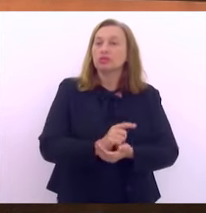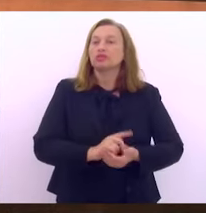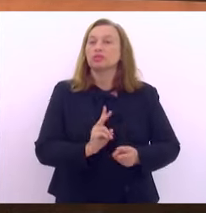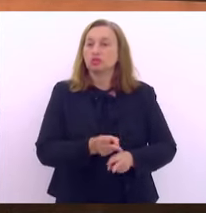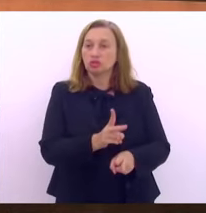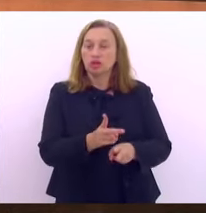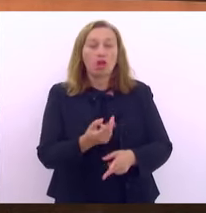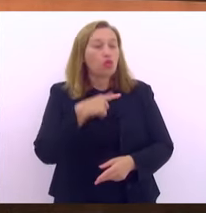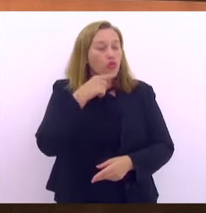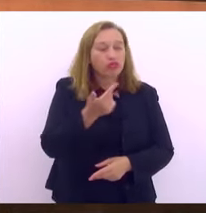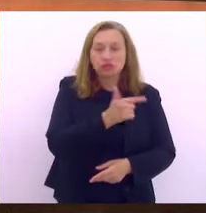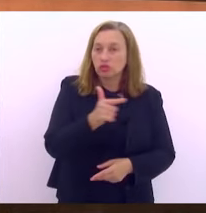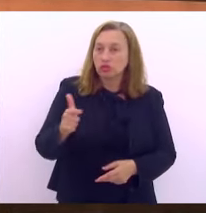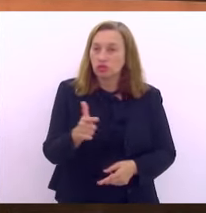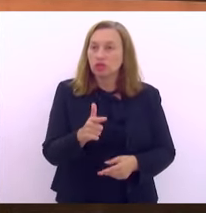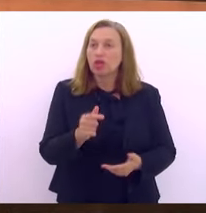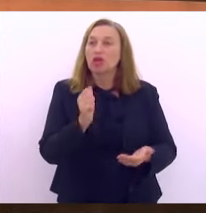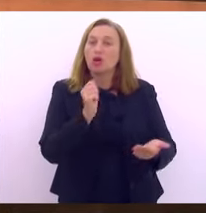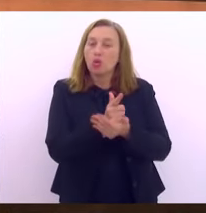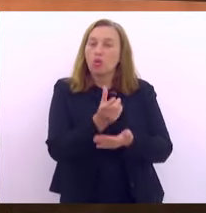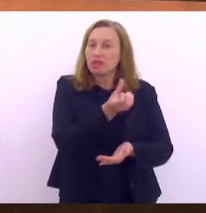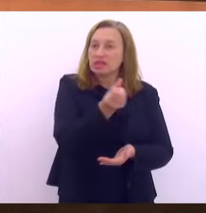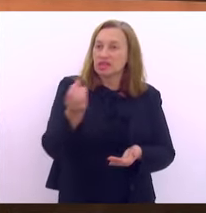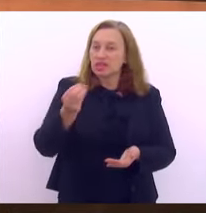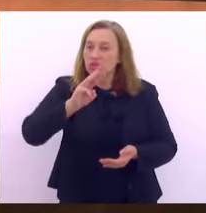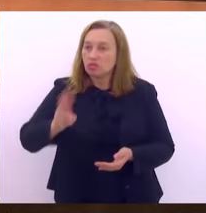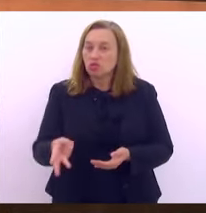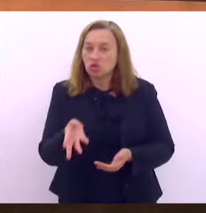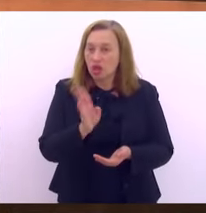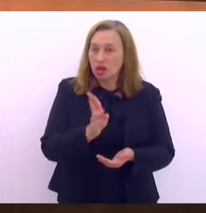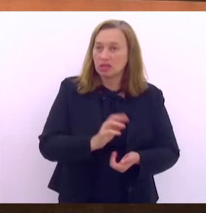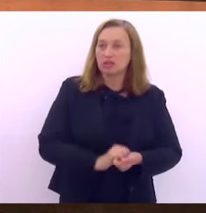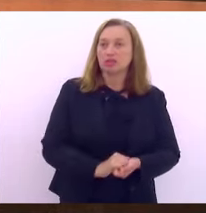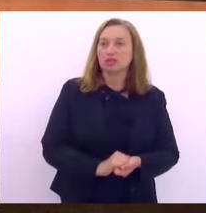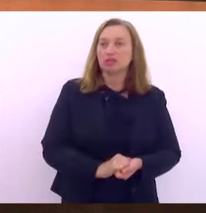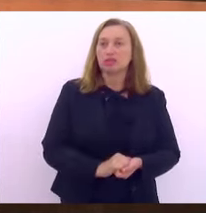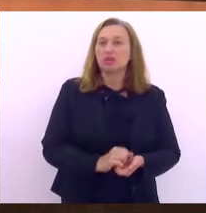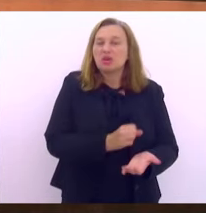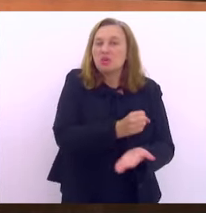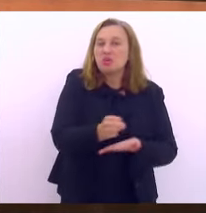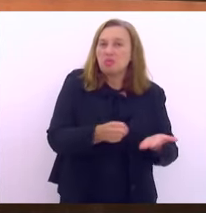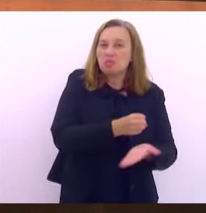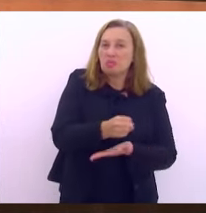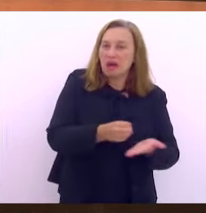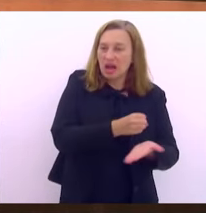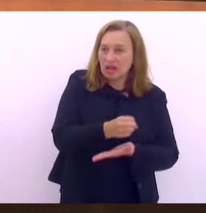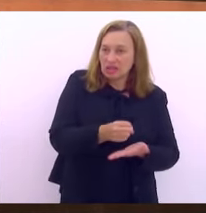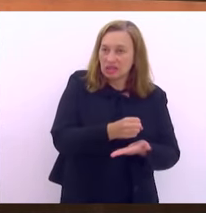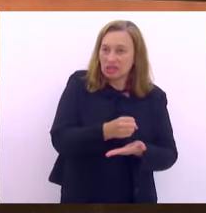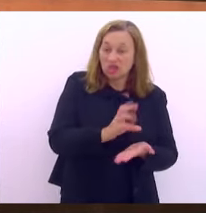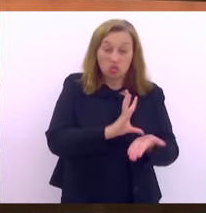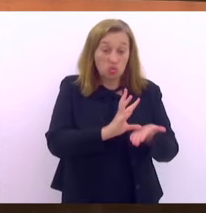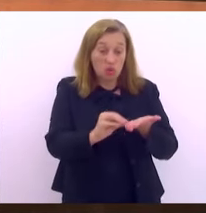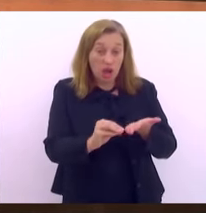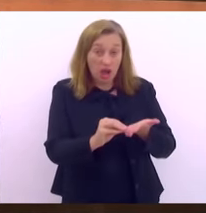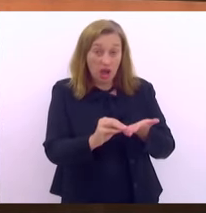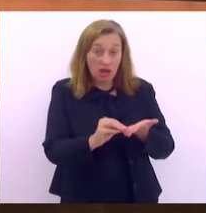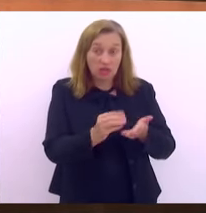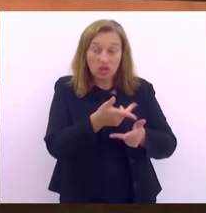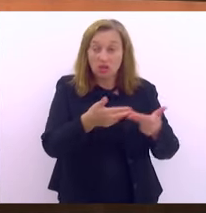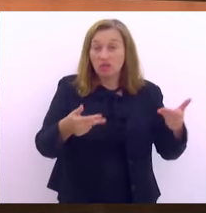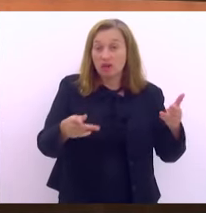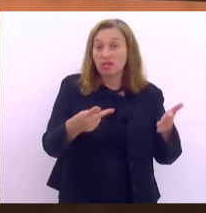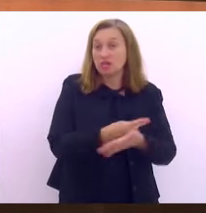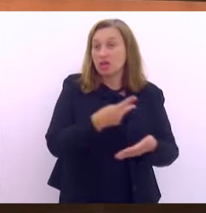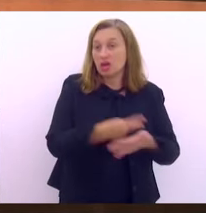Nós não temos dúvida que uma compra de 600 milhões de reais, baseada na adesão de uma ata eivada de